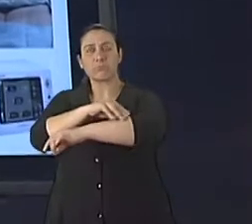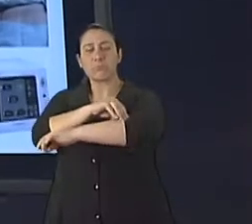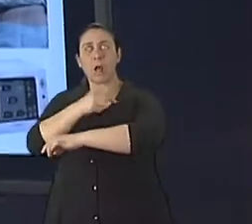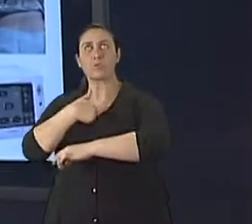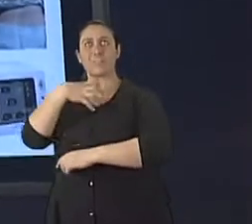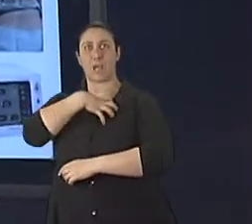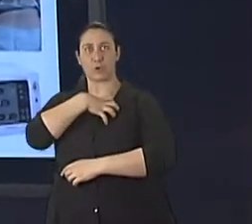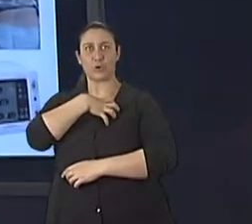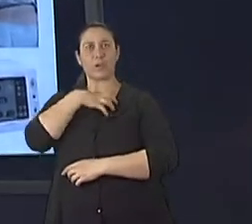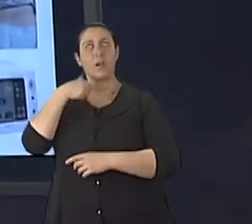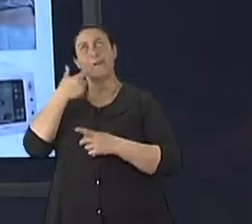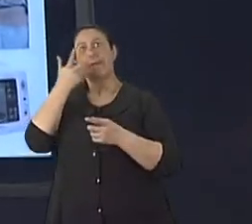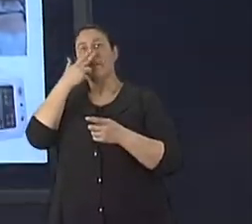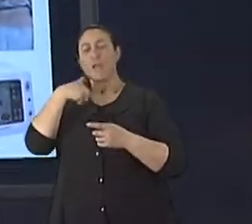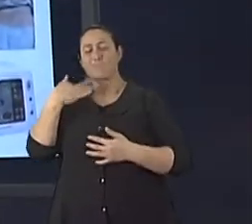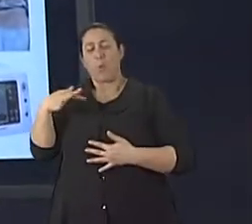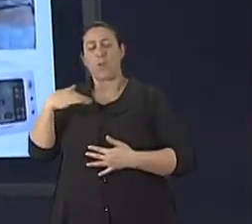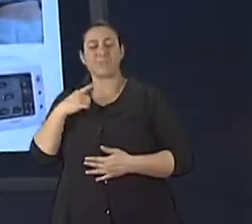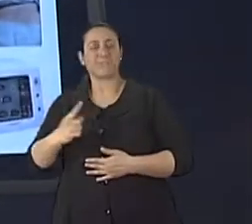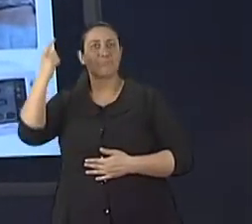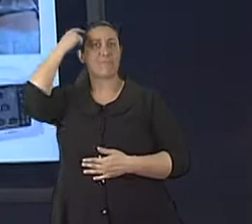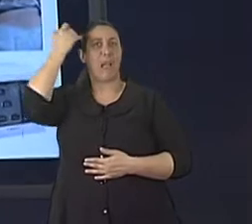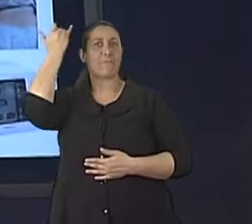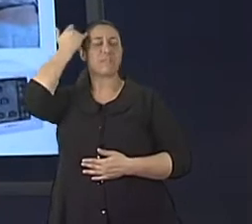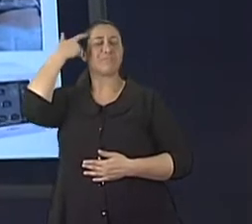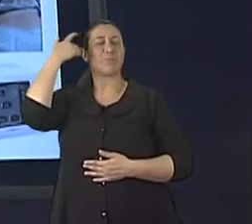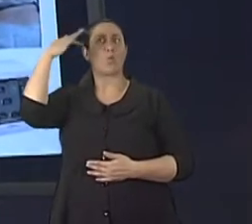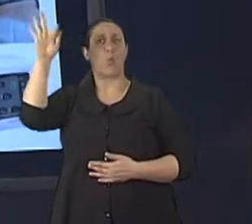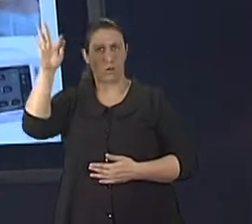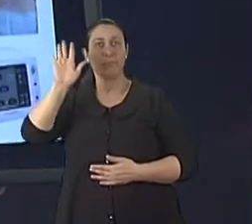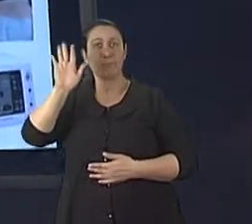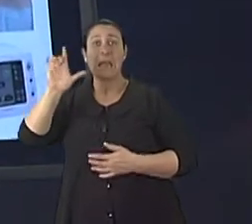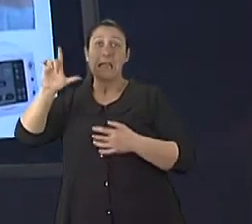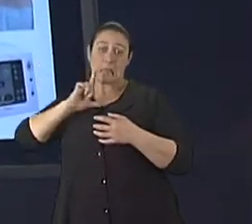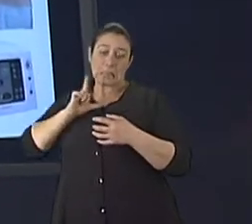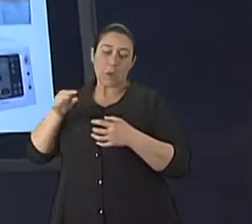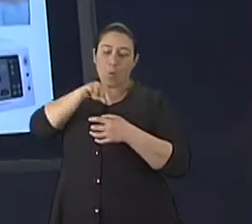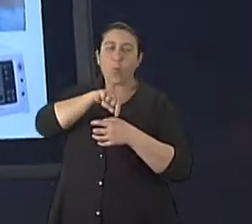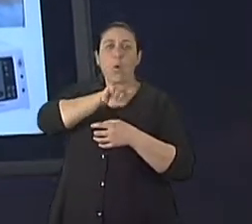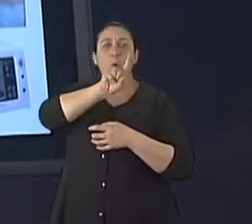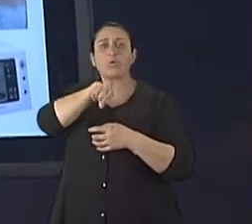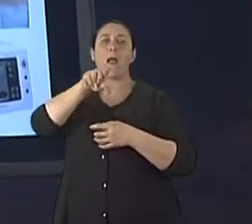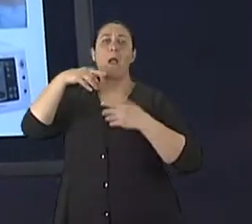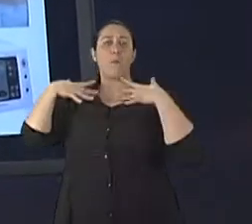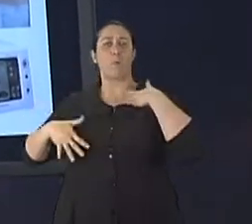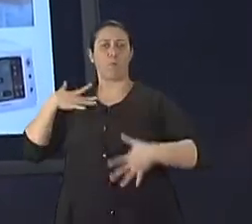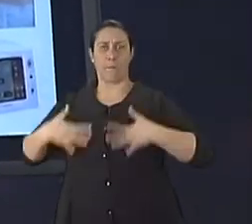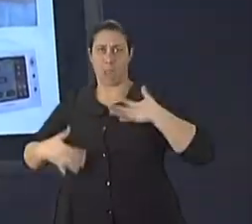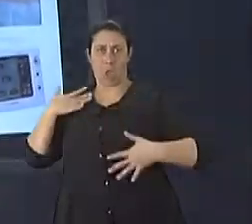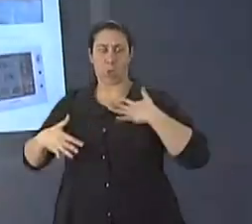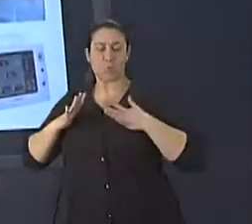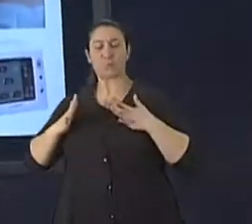paciente thedor é a gente entra com uma agulha e localiza onde está esse nervos e incentivo que ele está gerando